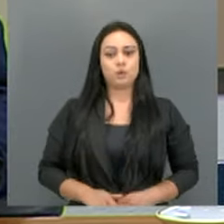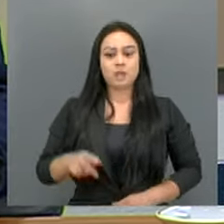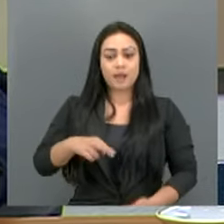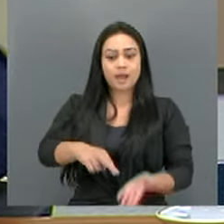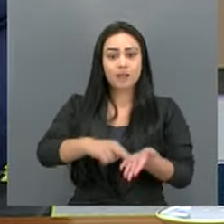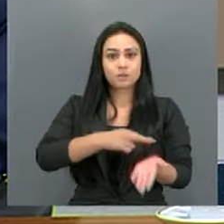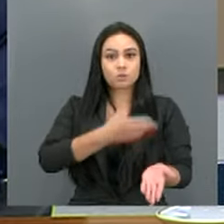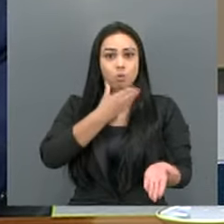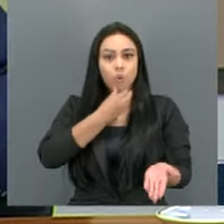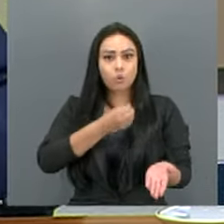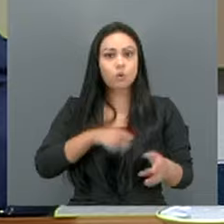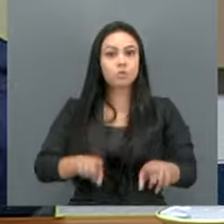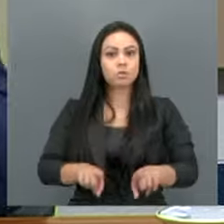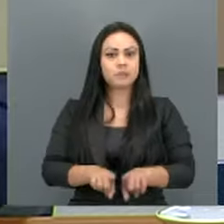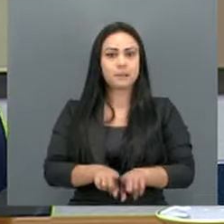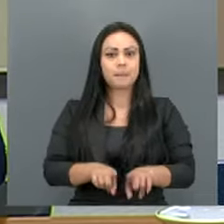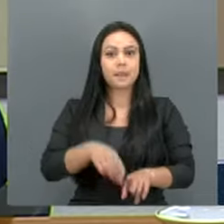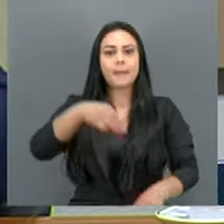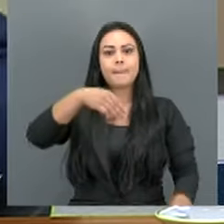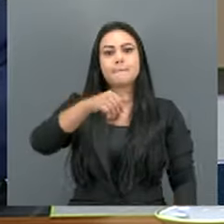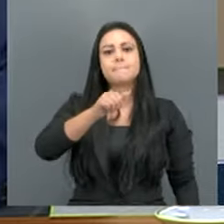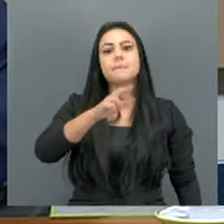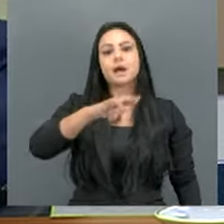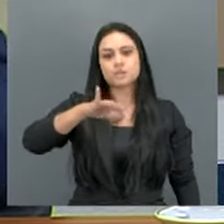relator Marcos Bittar,